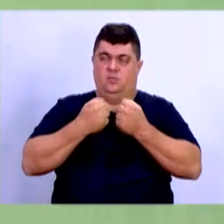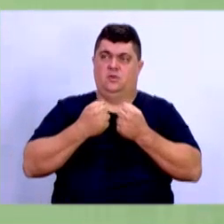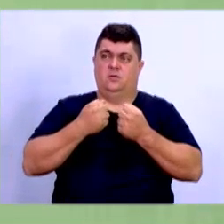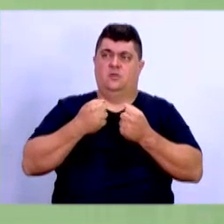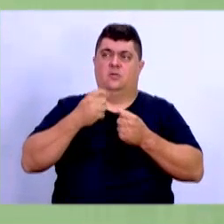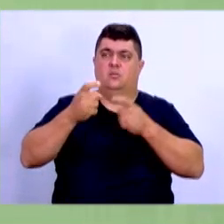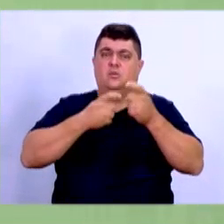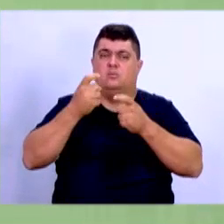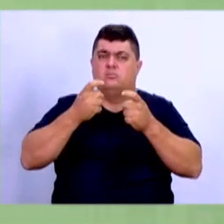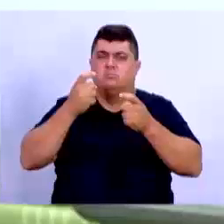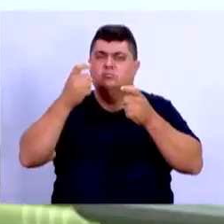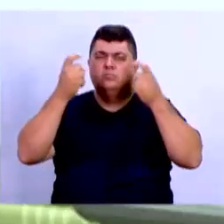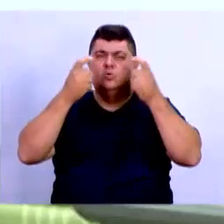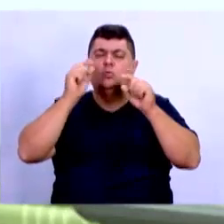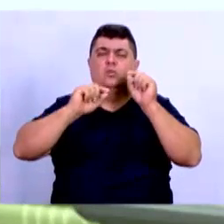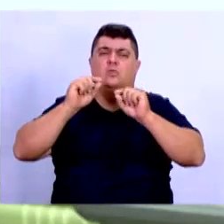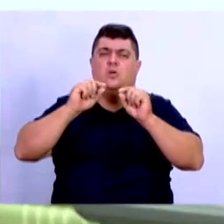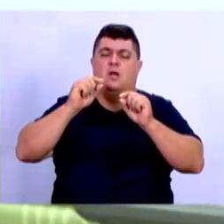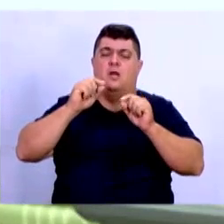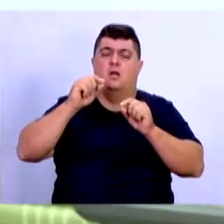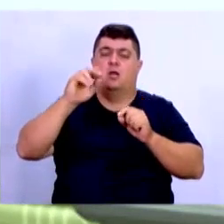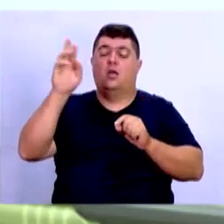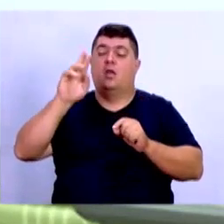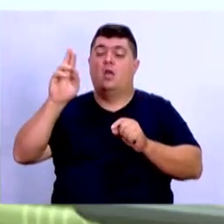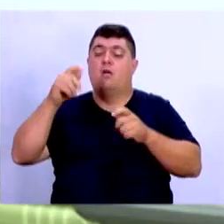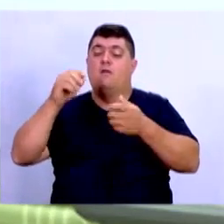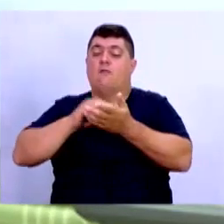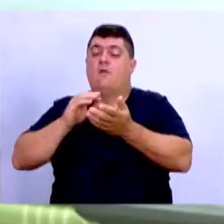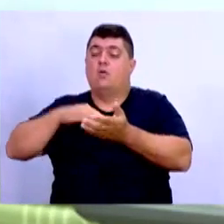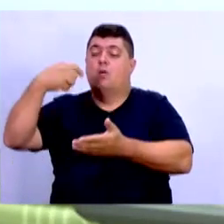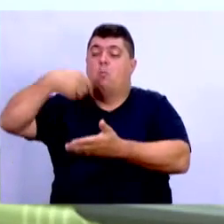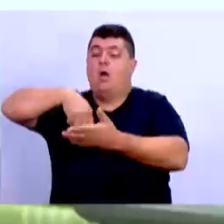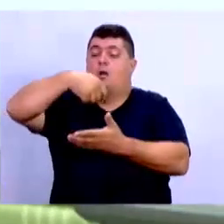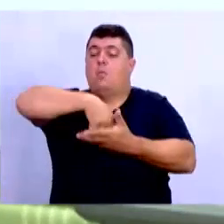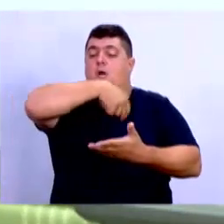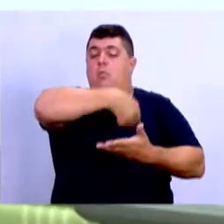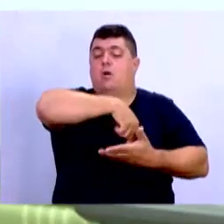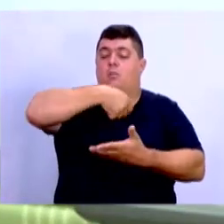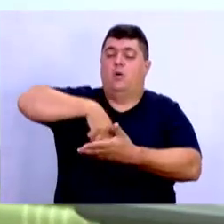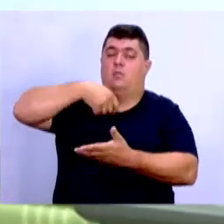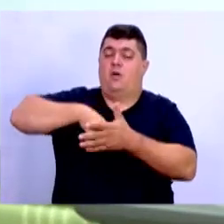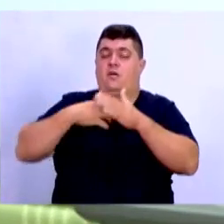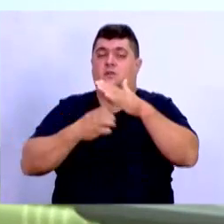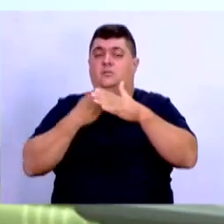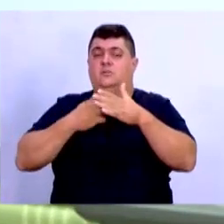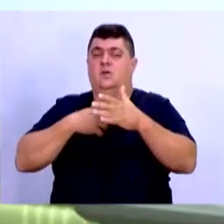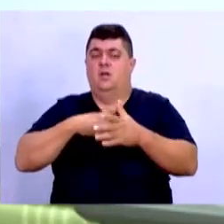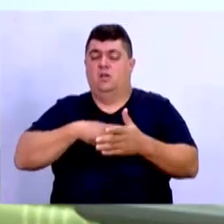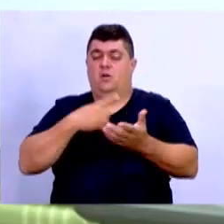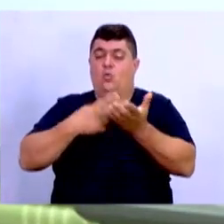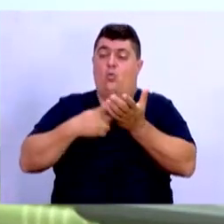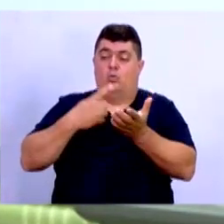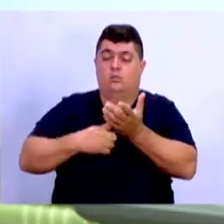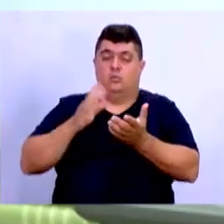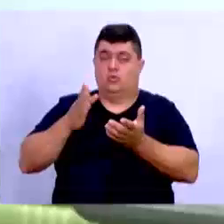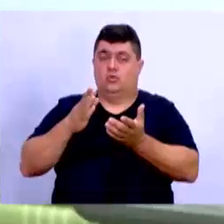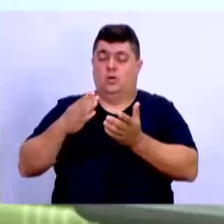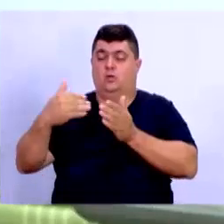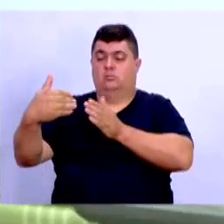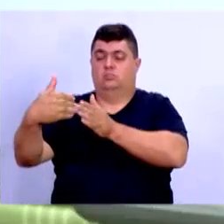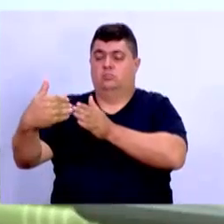vai estar preocupado com as contas que ele vai receber. O que tem para entrar, o que não tem. De repente ele tem uma negociação,